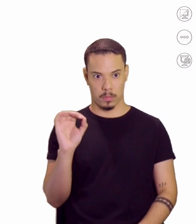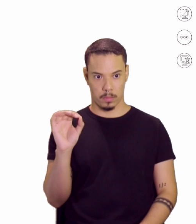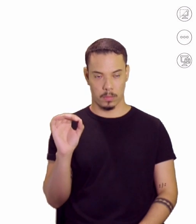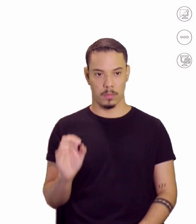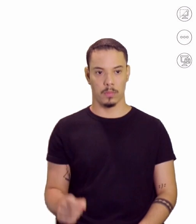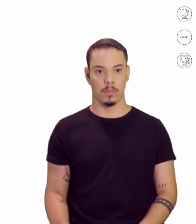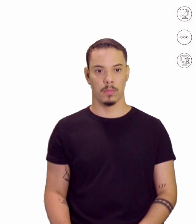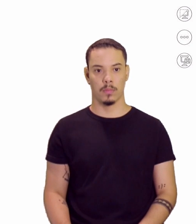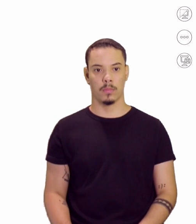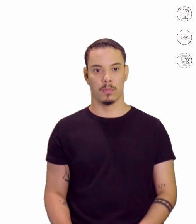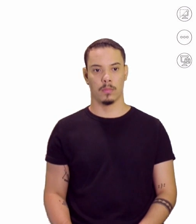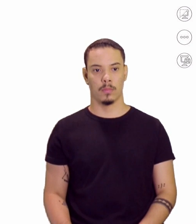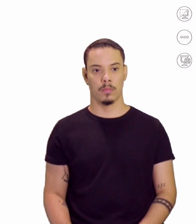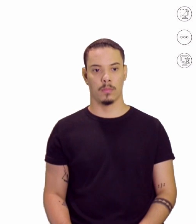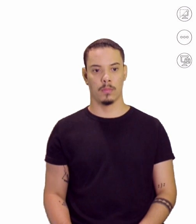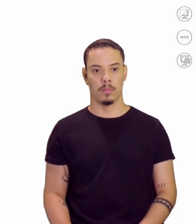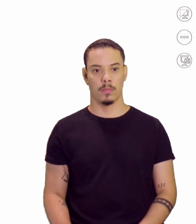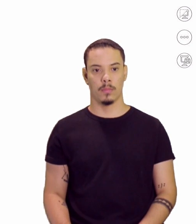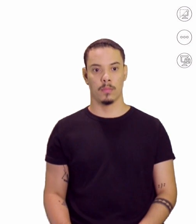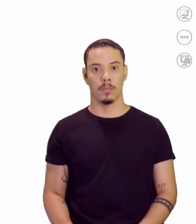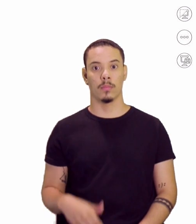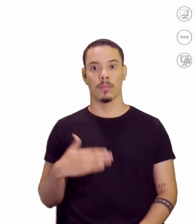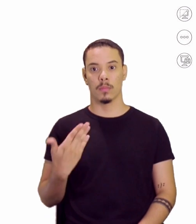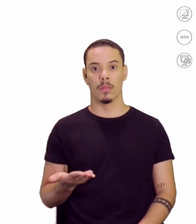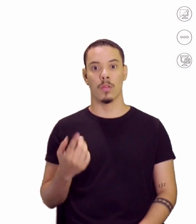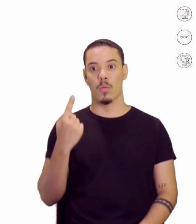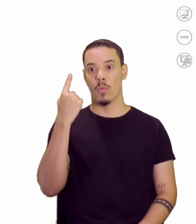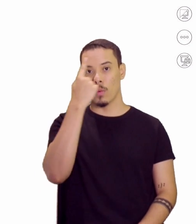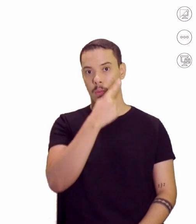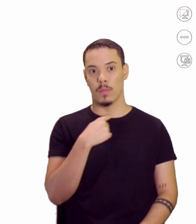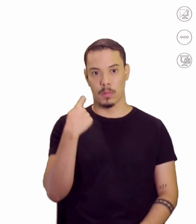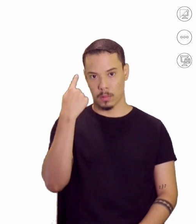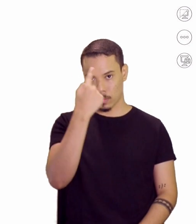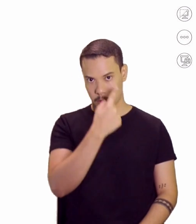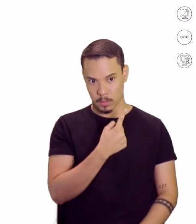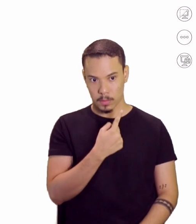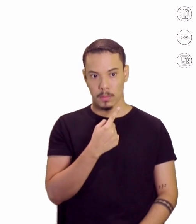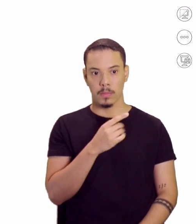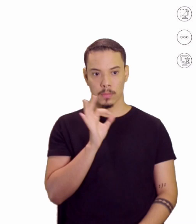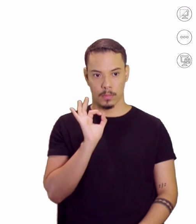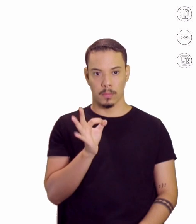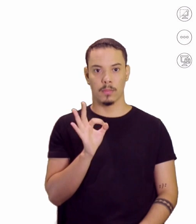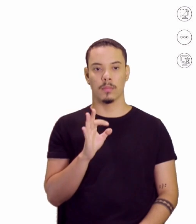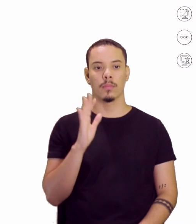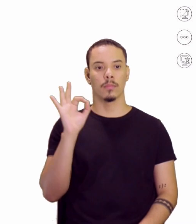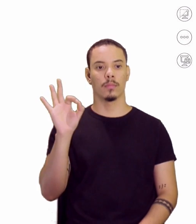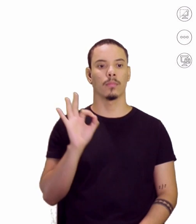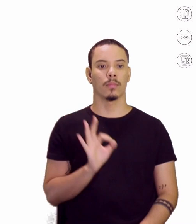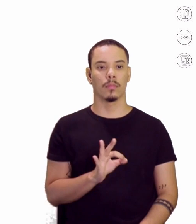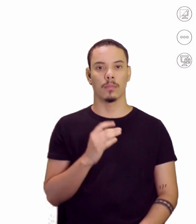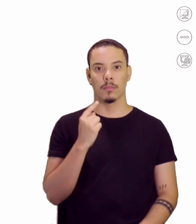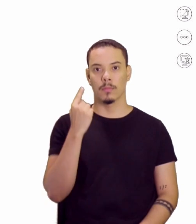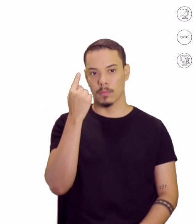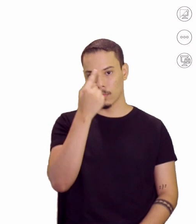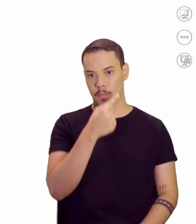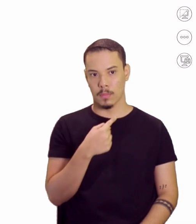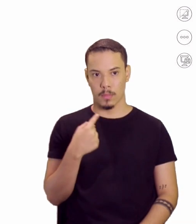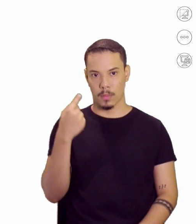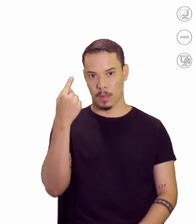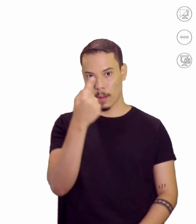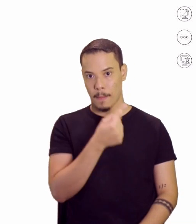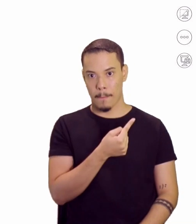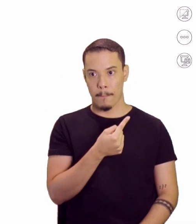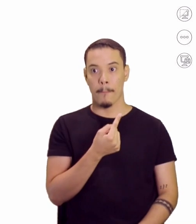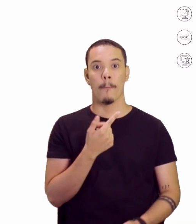E aqui nós queremos por hora, ok? Então, a gente quer uma taxa de crescimento.